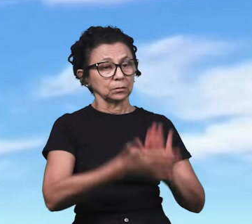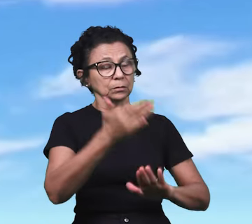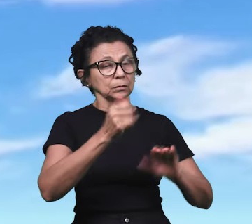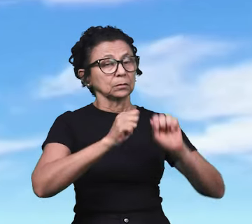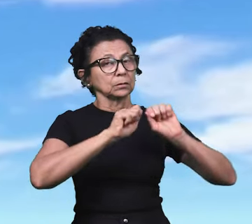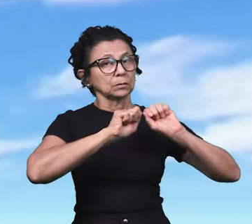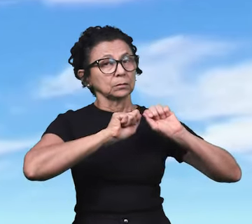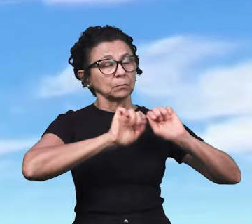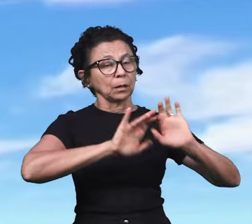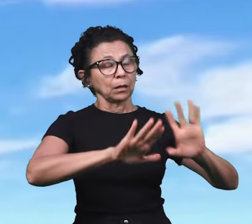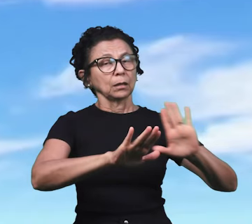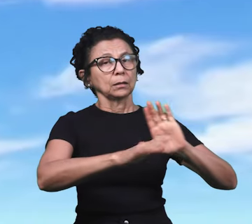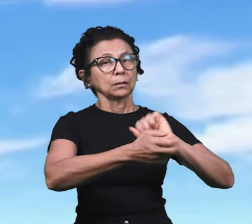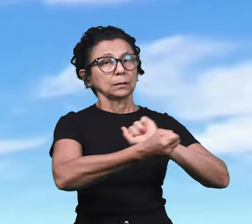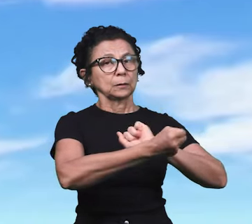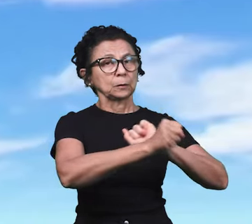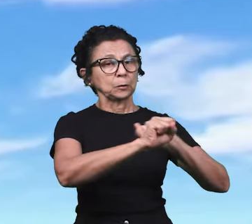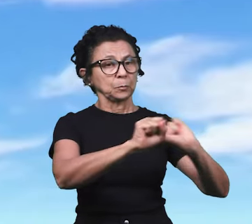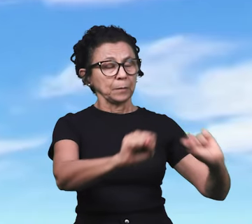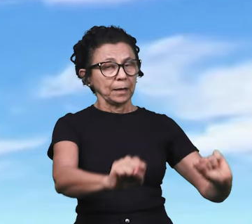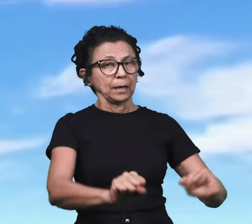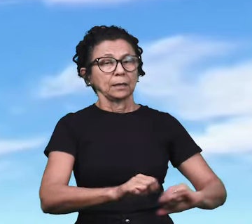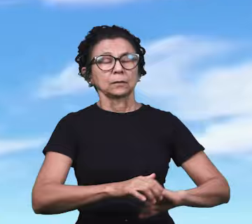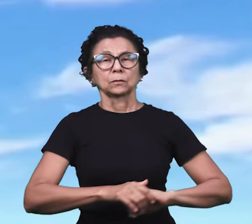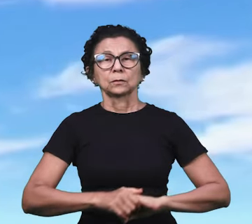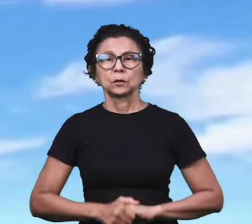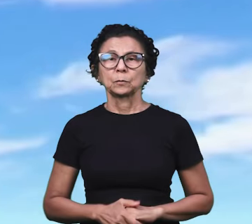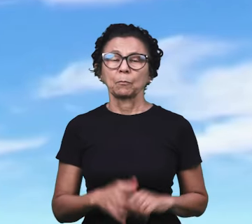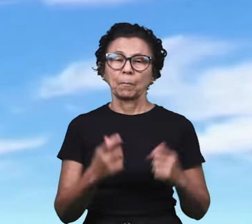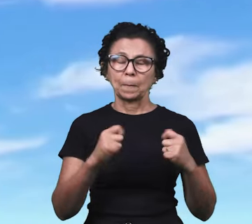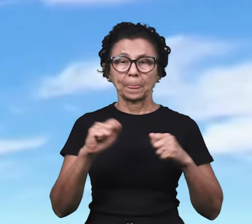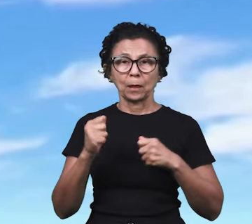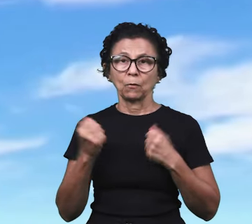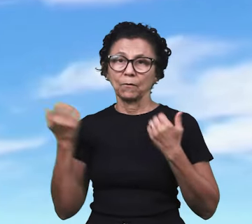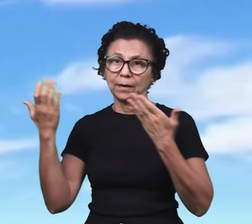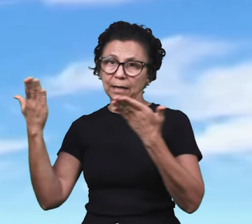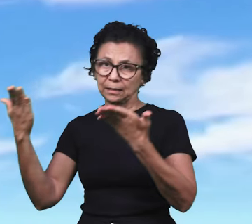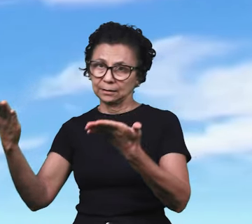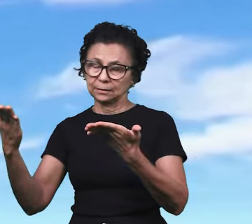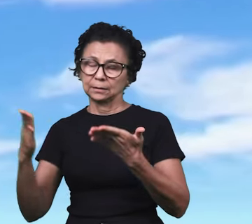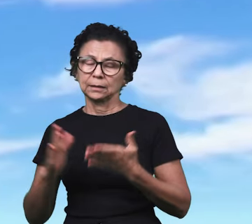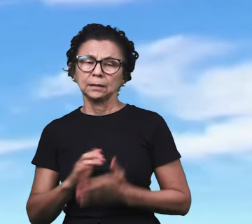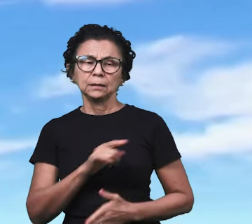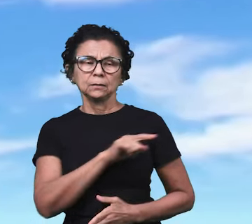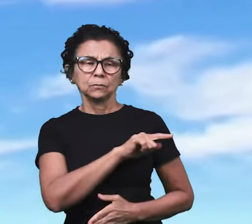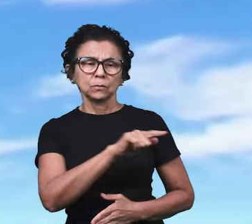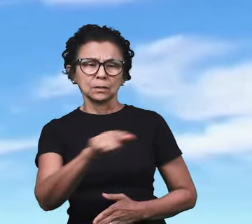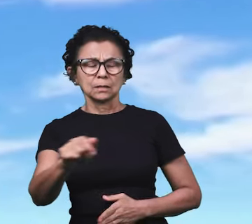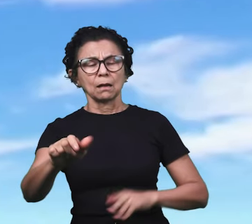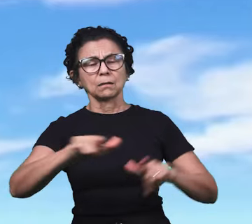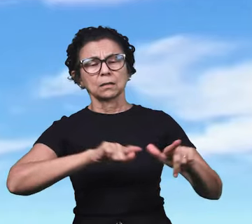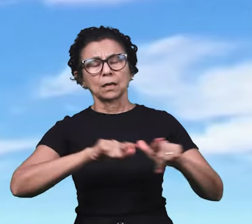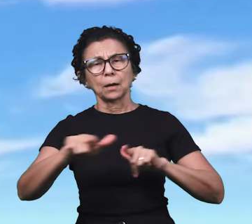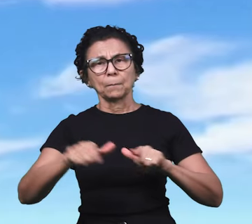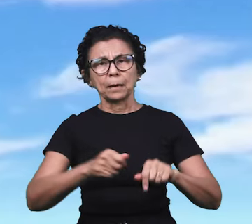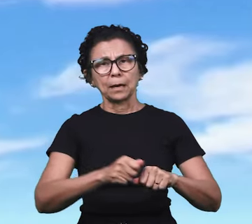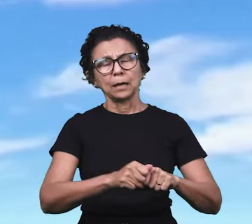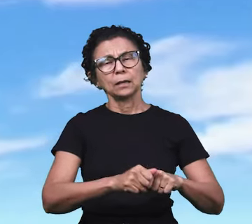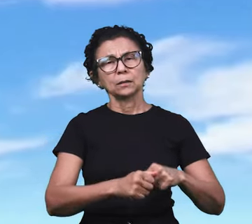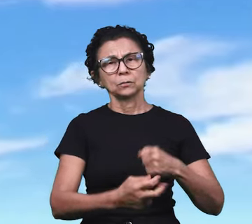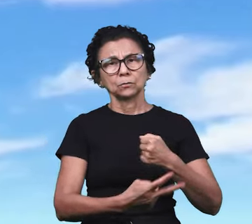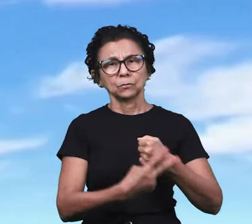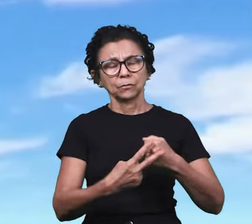a festa da cega dos primeiros frutos do seu trabalho, que houveres semeado no campo, e a festa